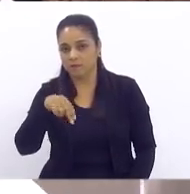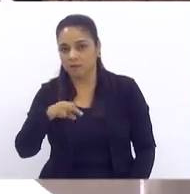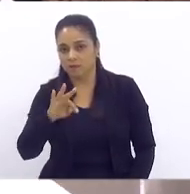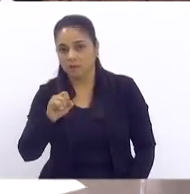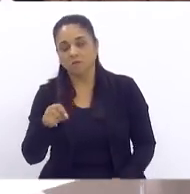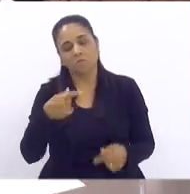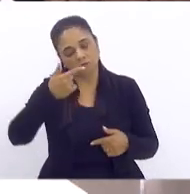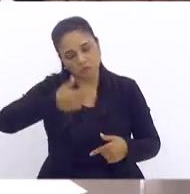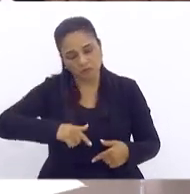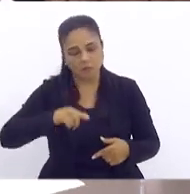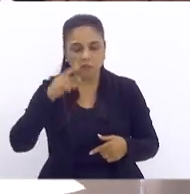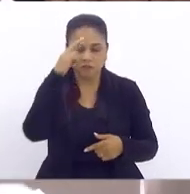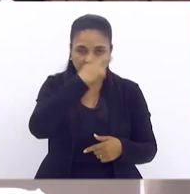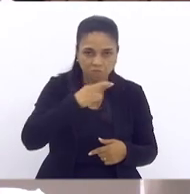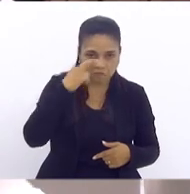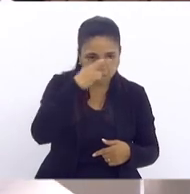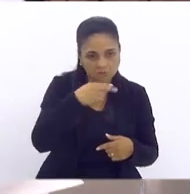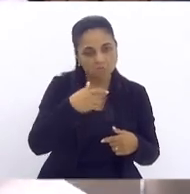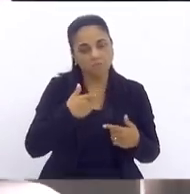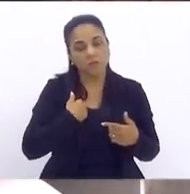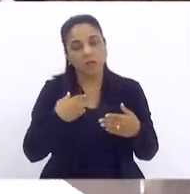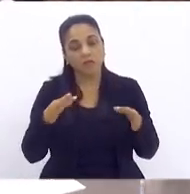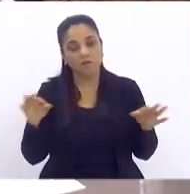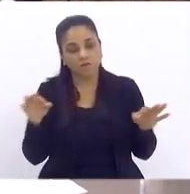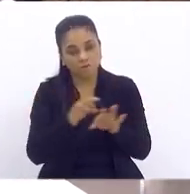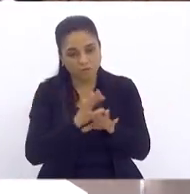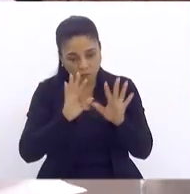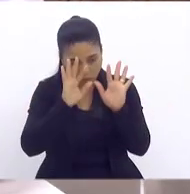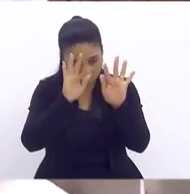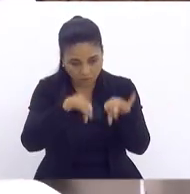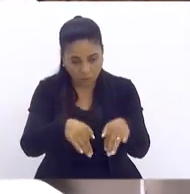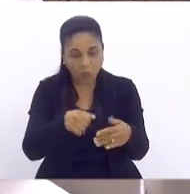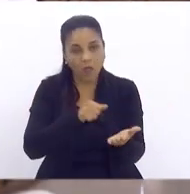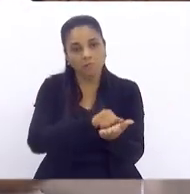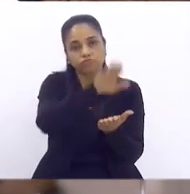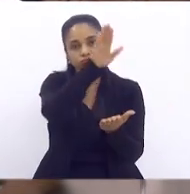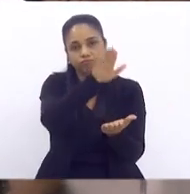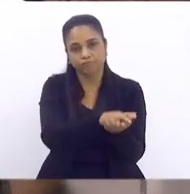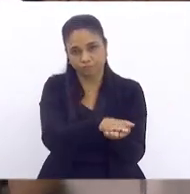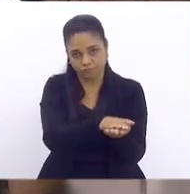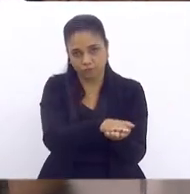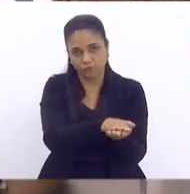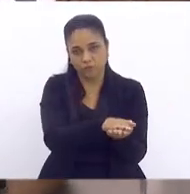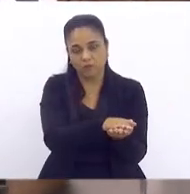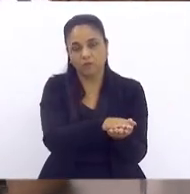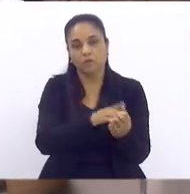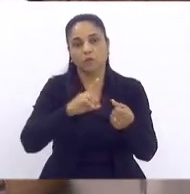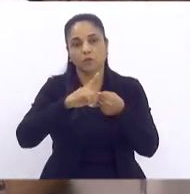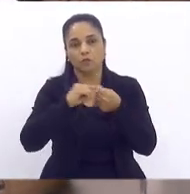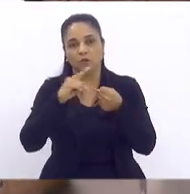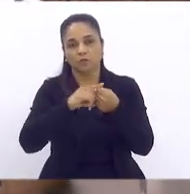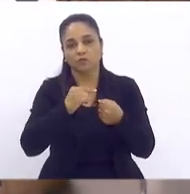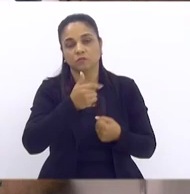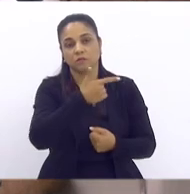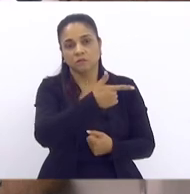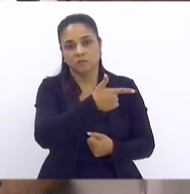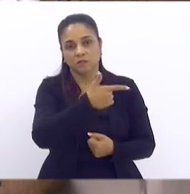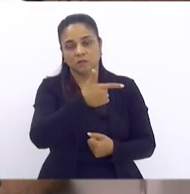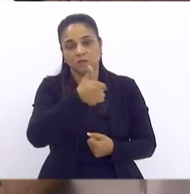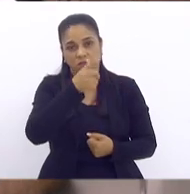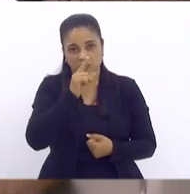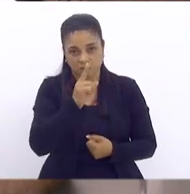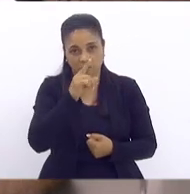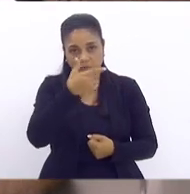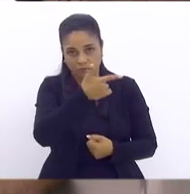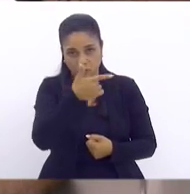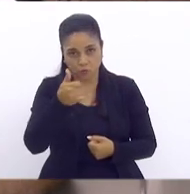perícia, até quando se chega ao final, que se aplicam as penas que a senhora viu aí do artigo 121 da Lei Orgânica do Tribunal